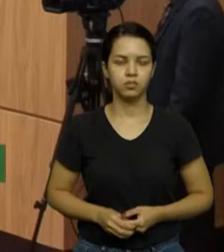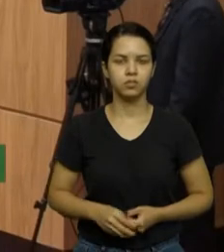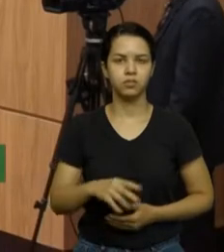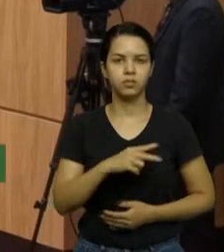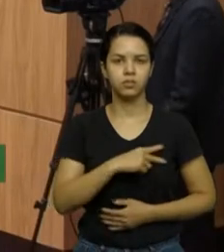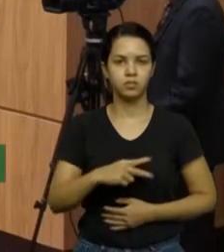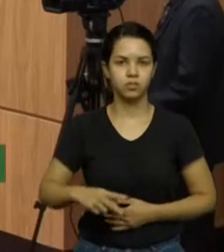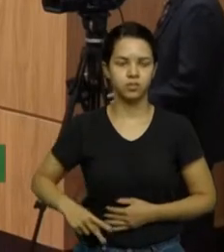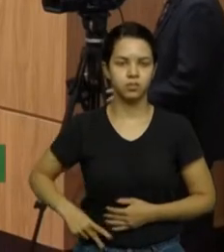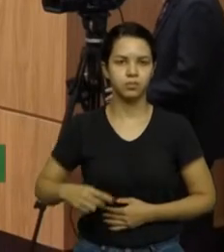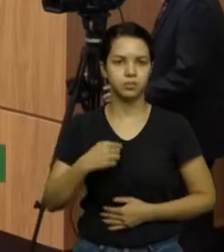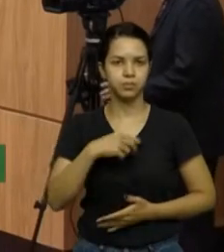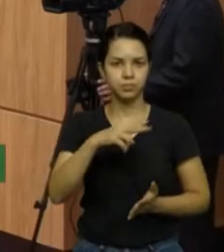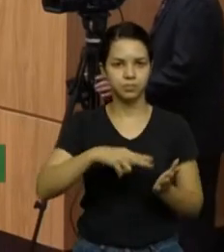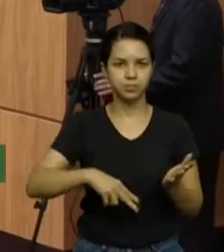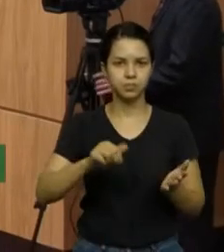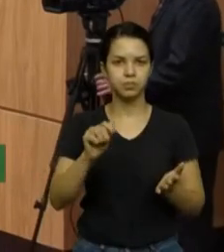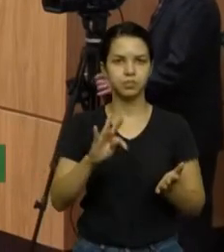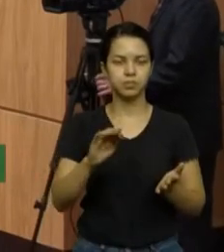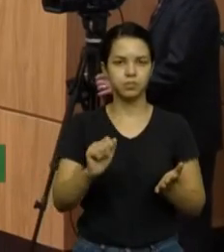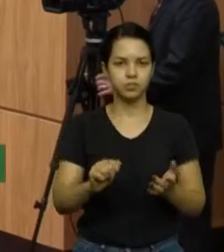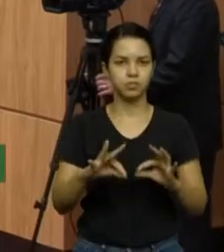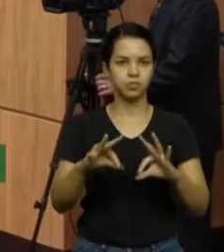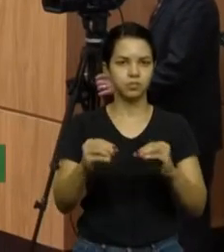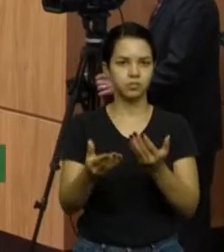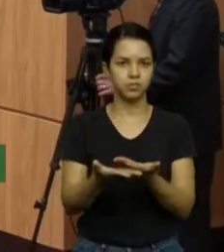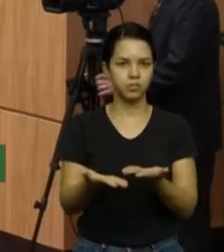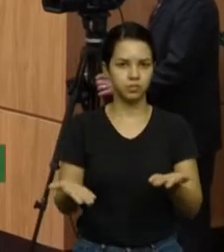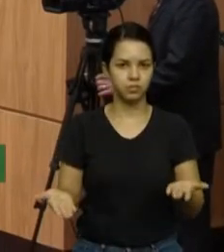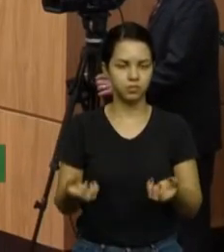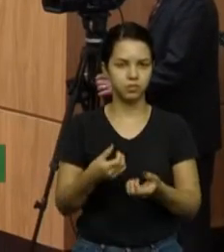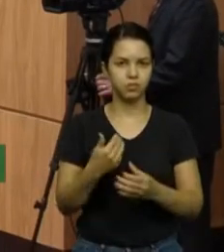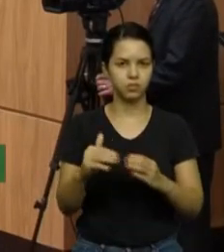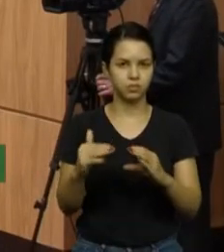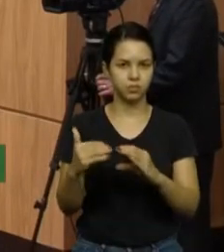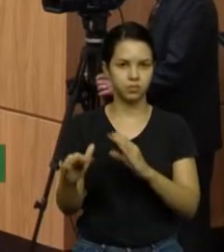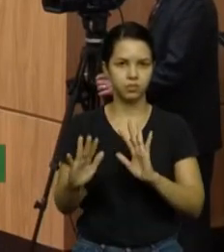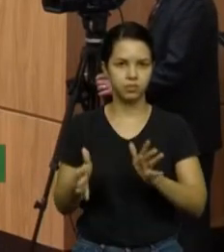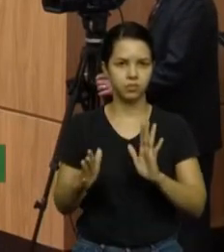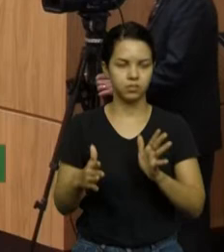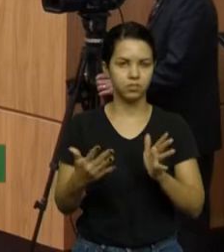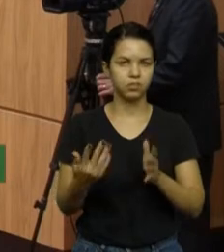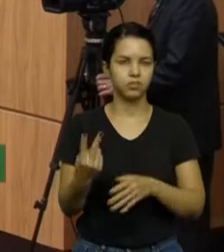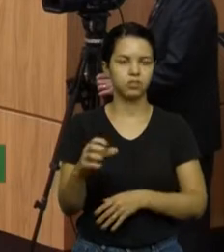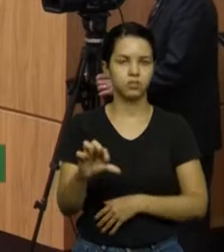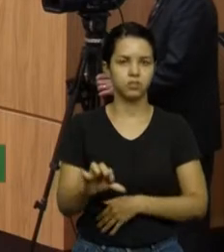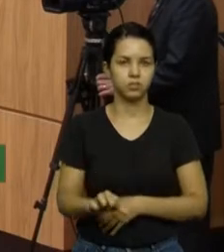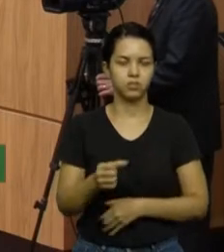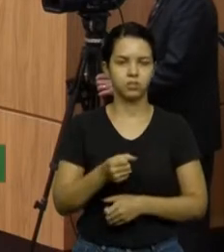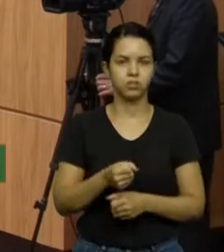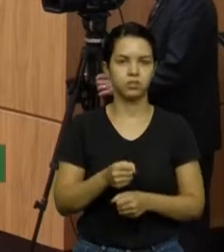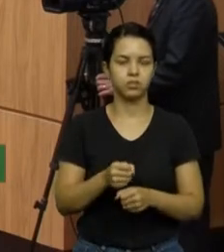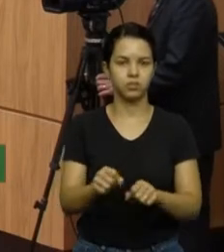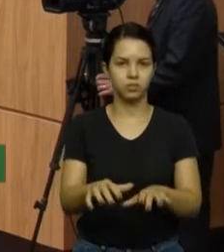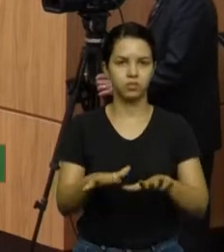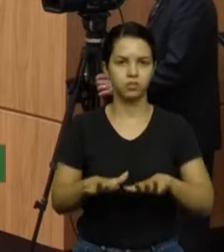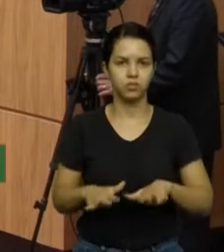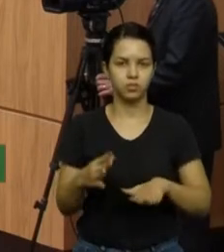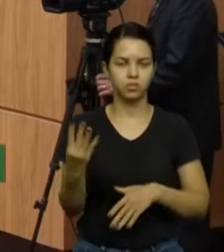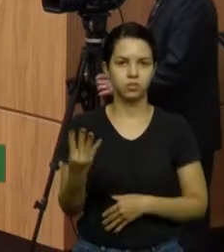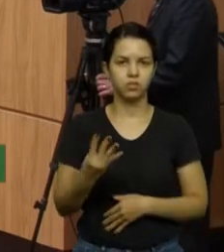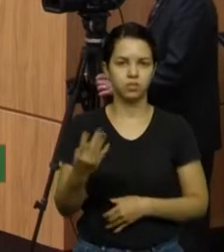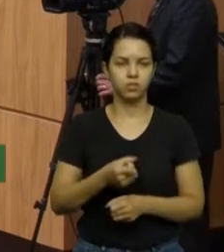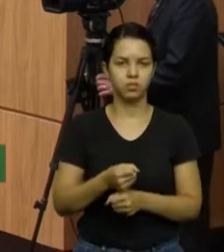faço a leitura da ata que todos os deputados já receberam em seus e-mails da 29ª sessão ordinária, da 4ª sessão legislativa,